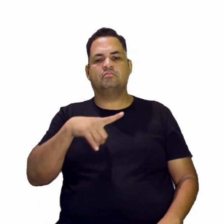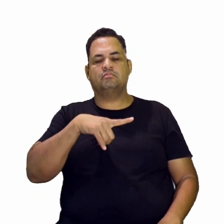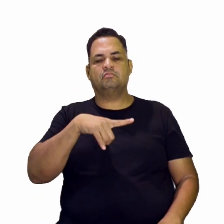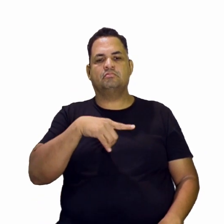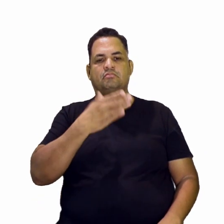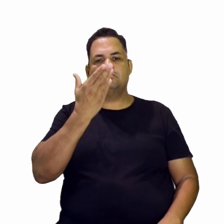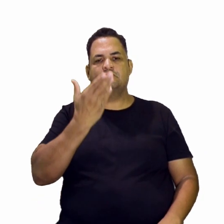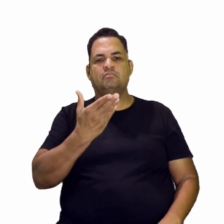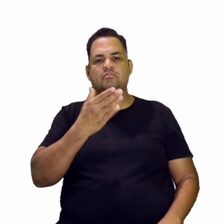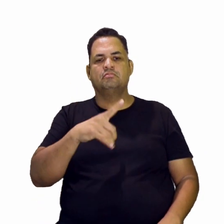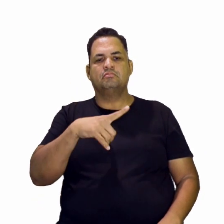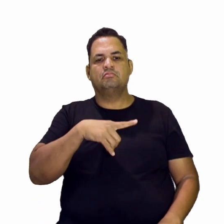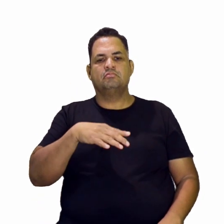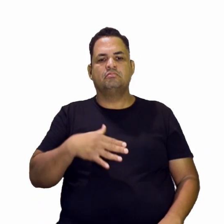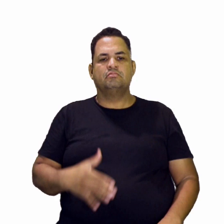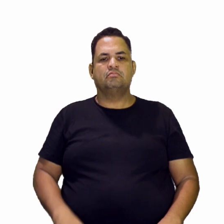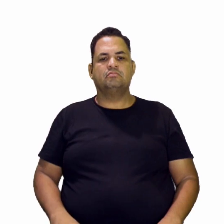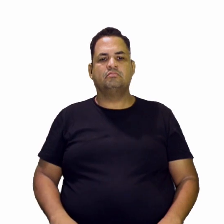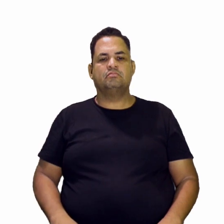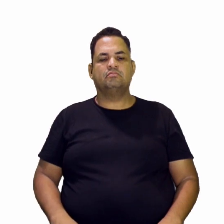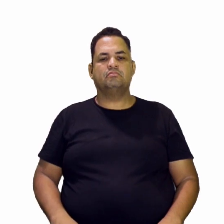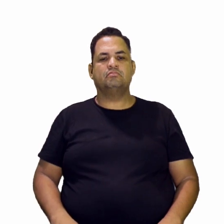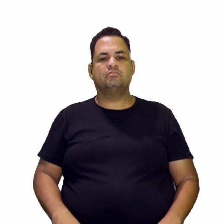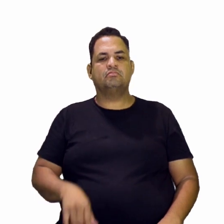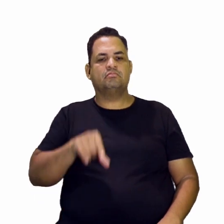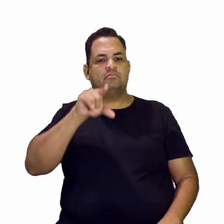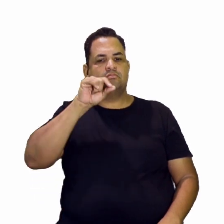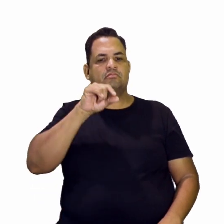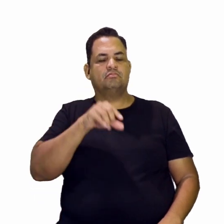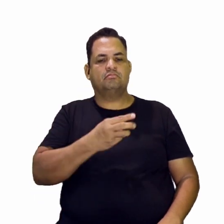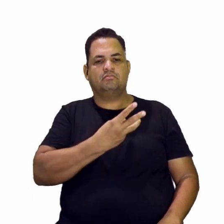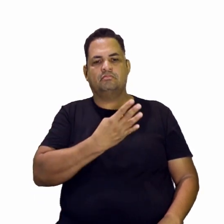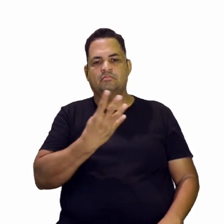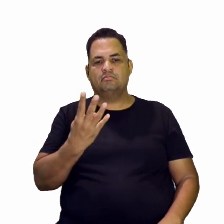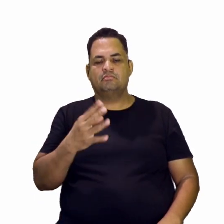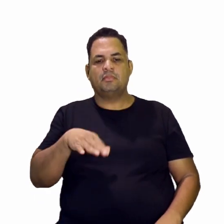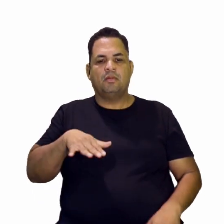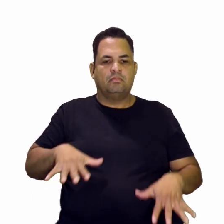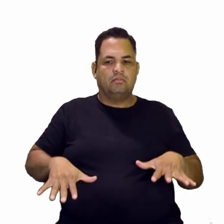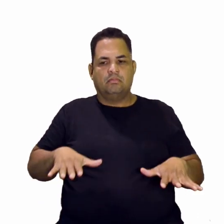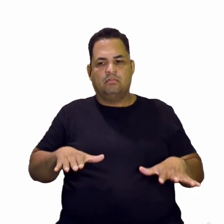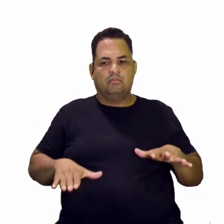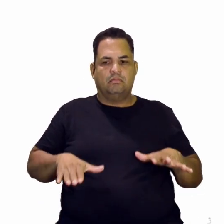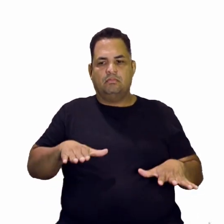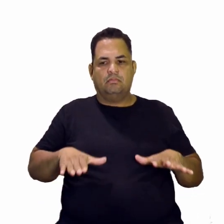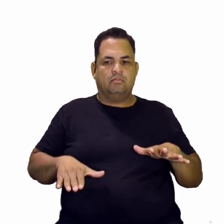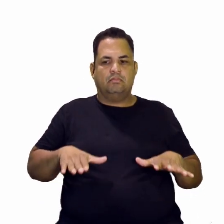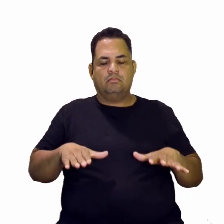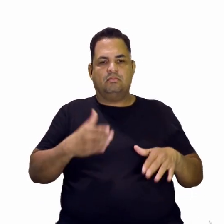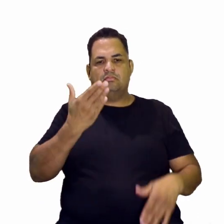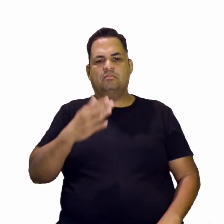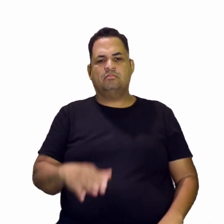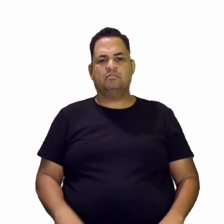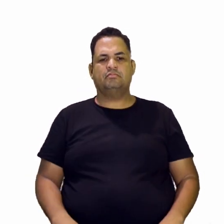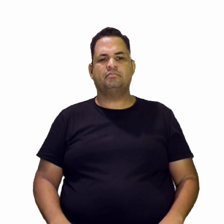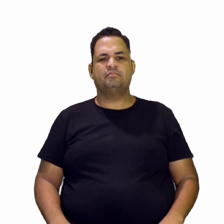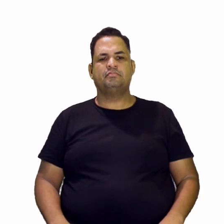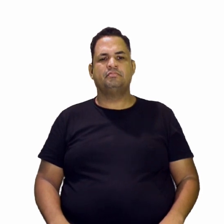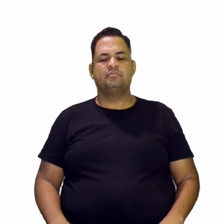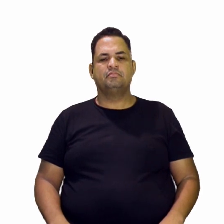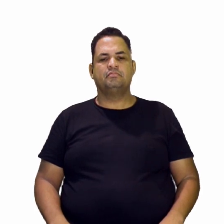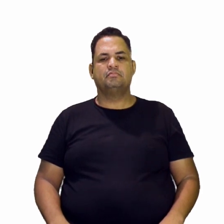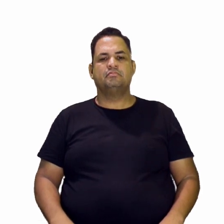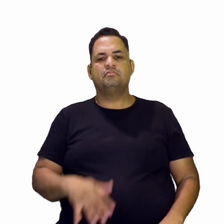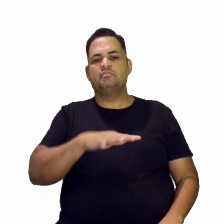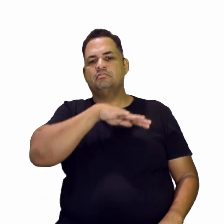Aqui. A gente tem uma ave, né? As aves, né? Os pinguins são aves, tá? E